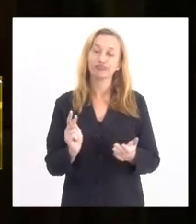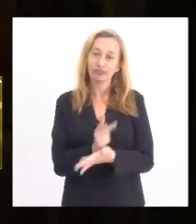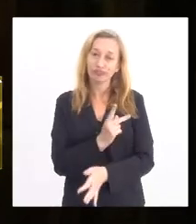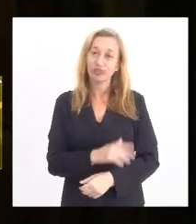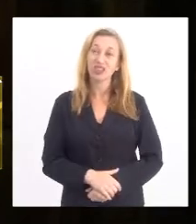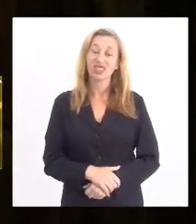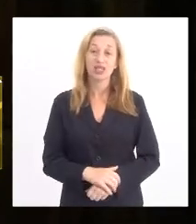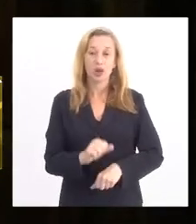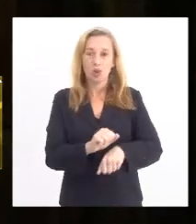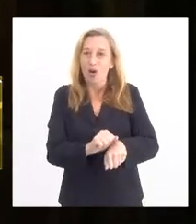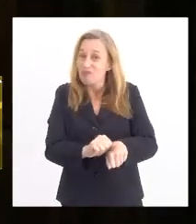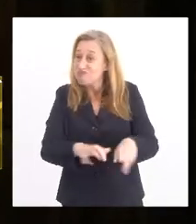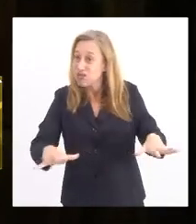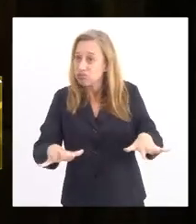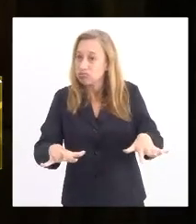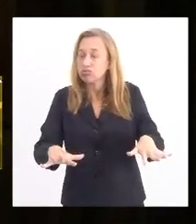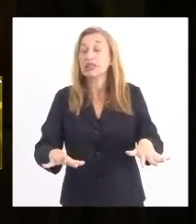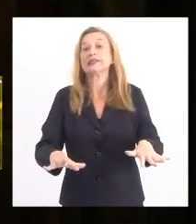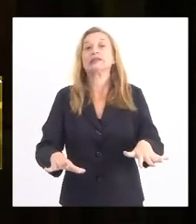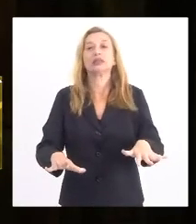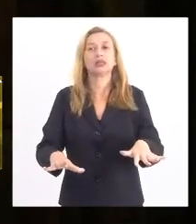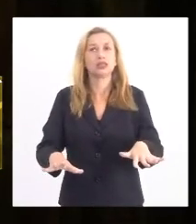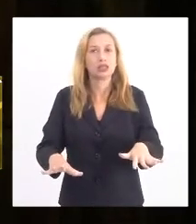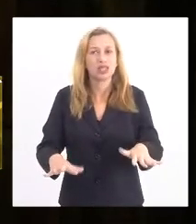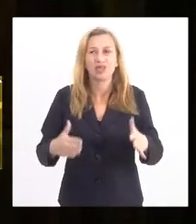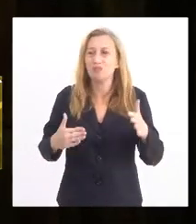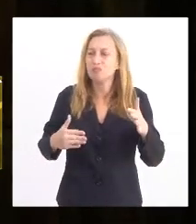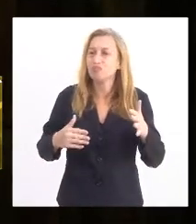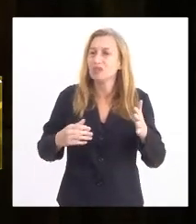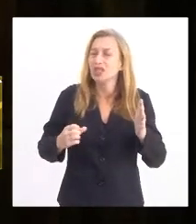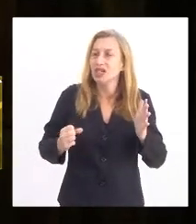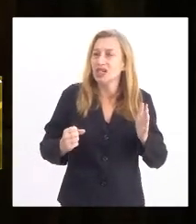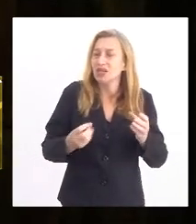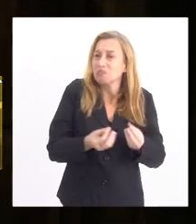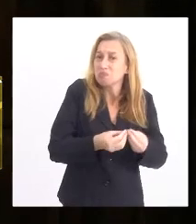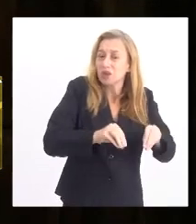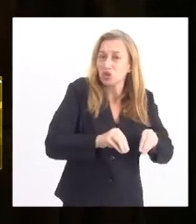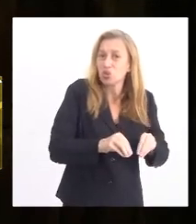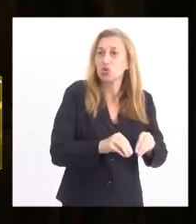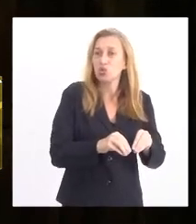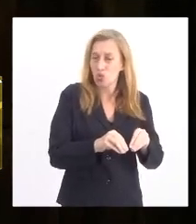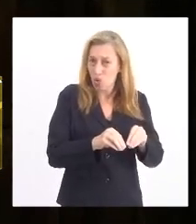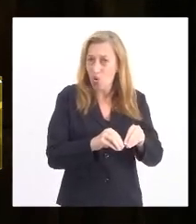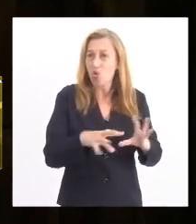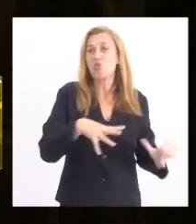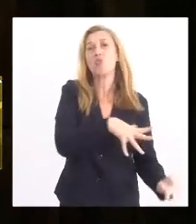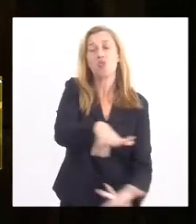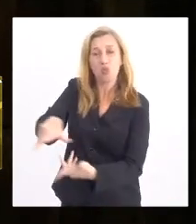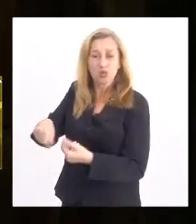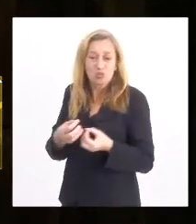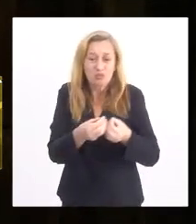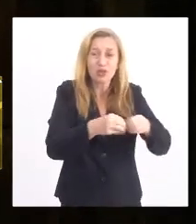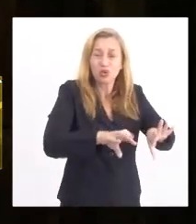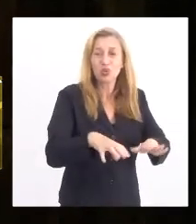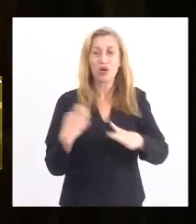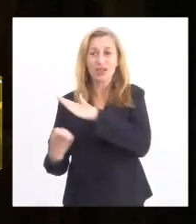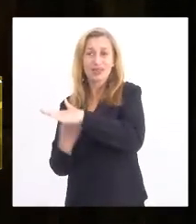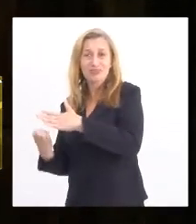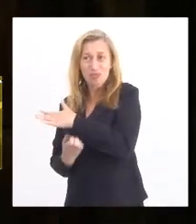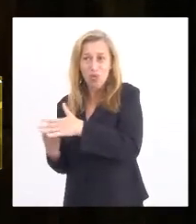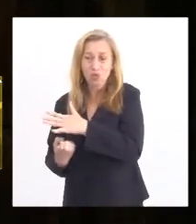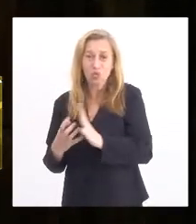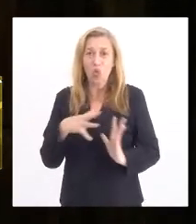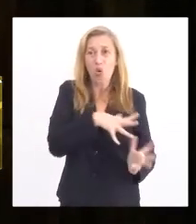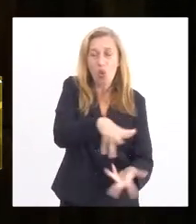numa pandemia que afetou o mundo que quebrou as empresas no mundo que fez o mundo ter uma